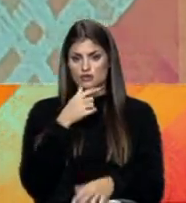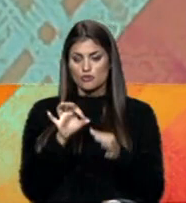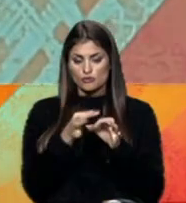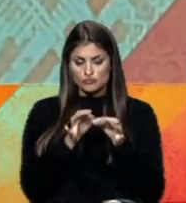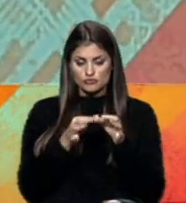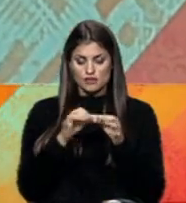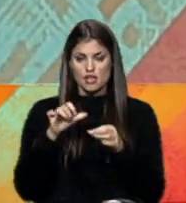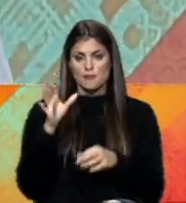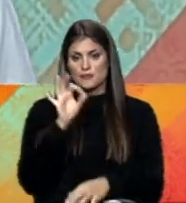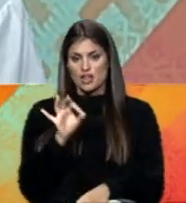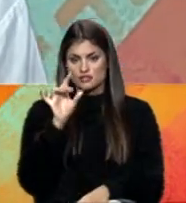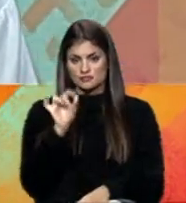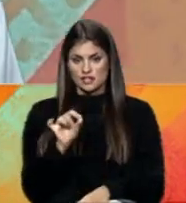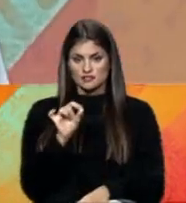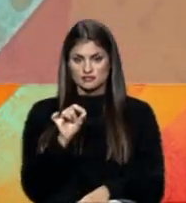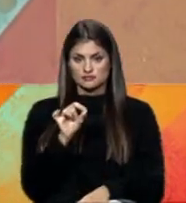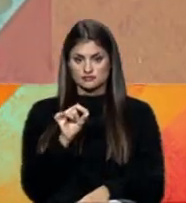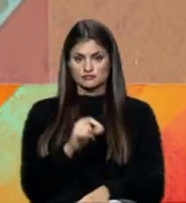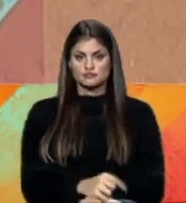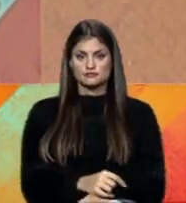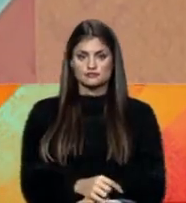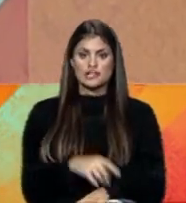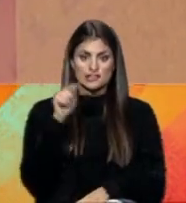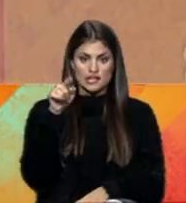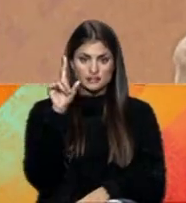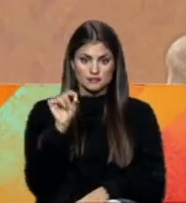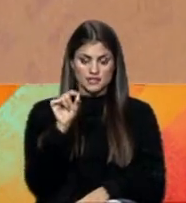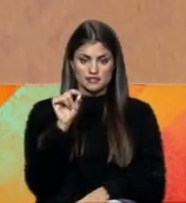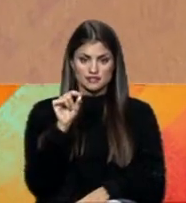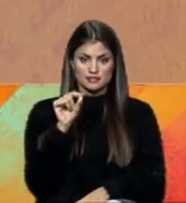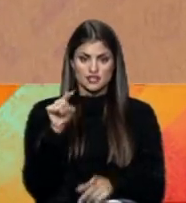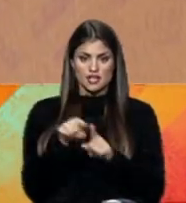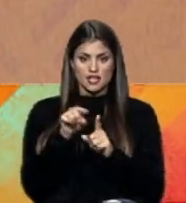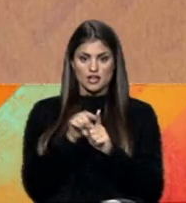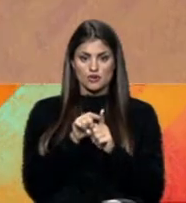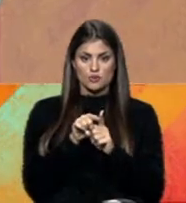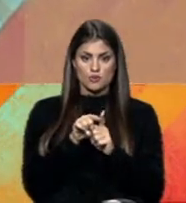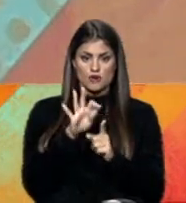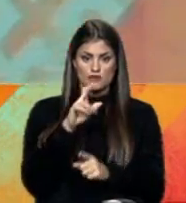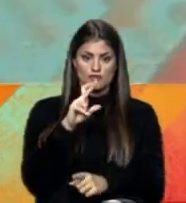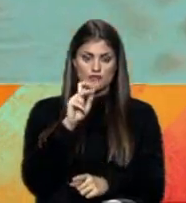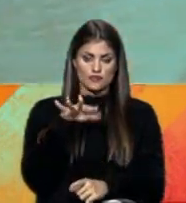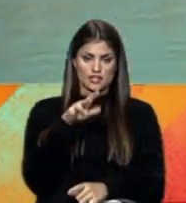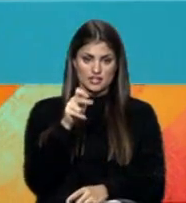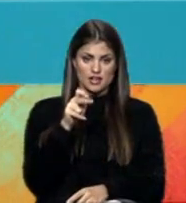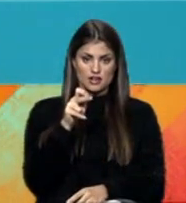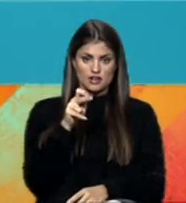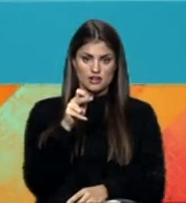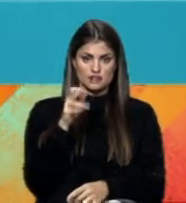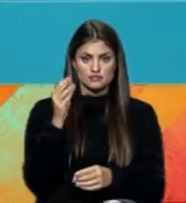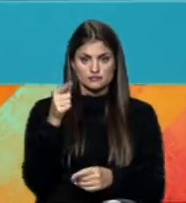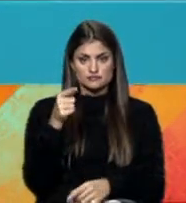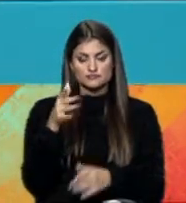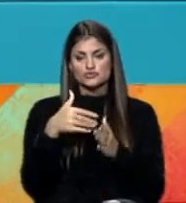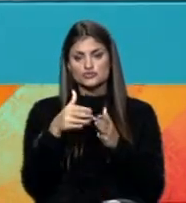exatamente da mesma forma. Na Calábria usa-se também como pão, como para farinha para pão. Sim. Ai,